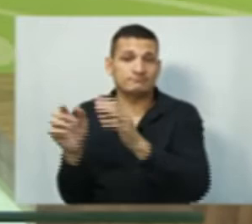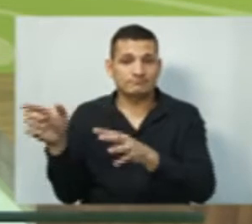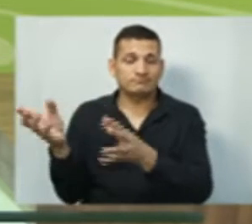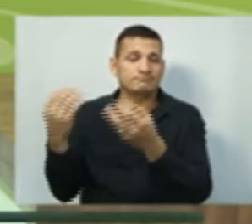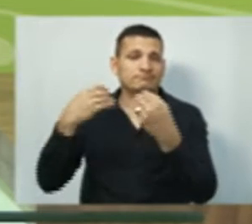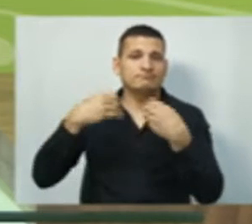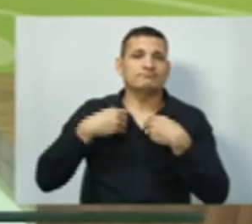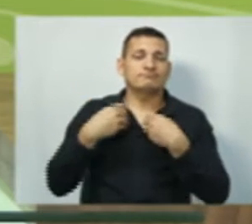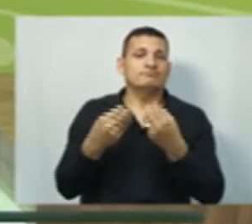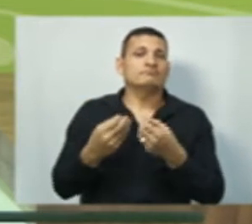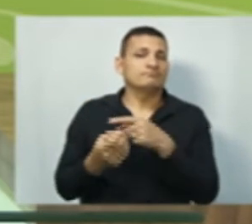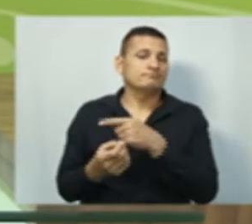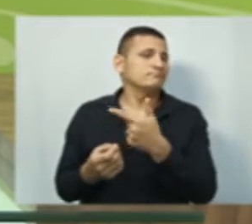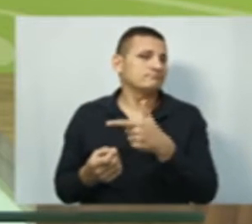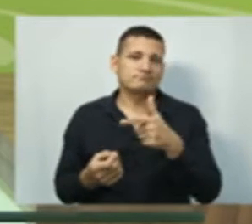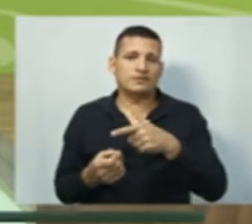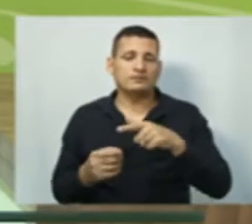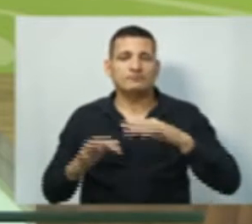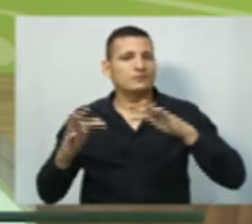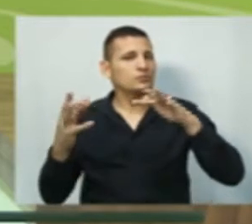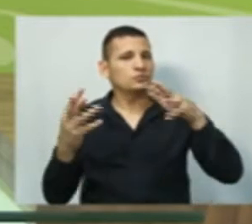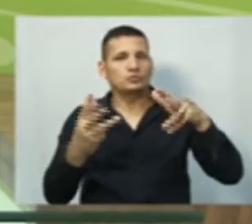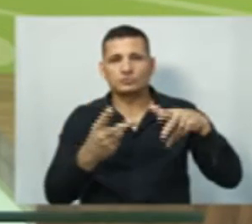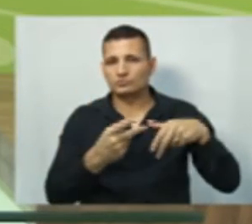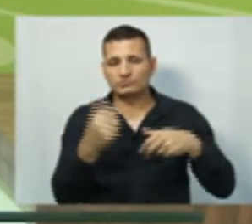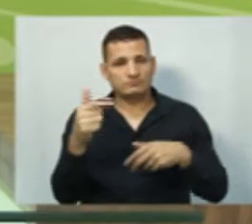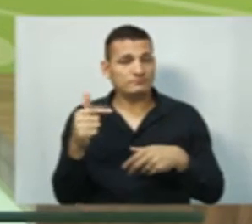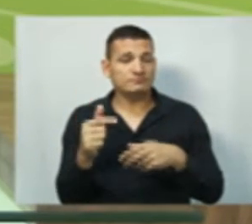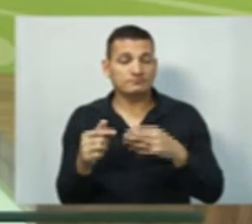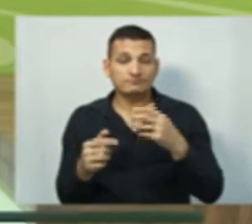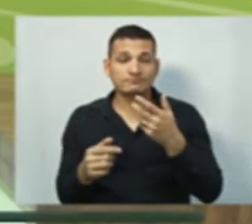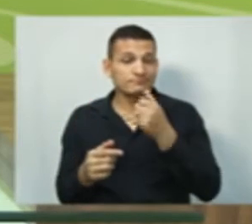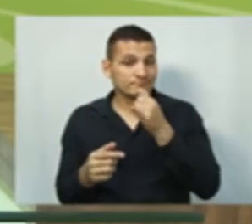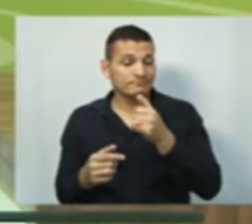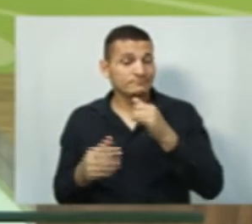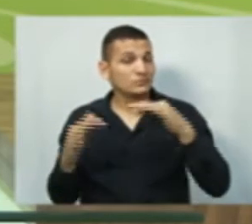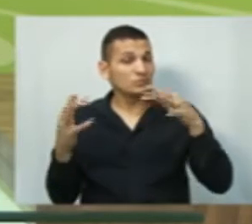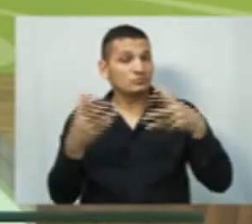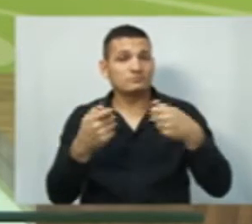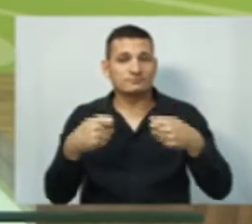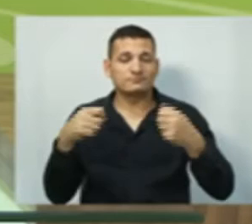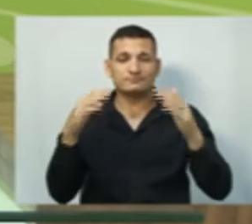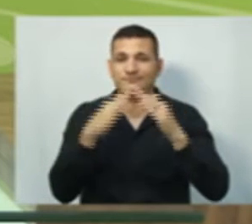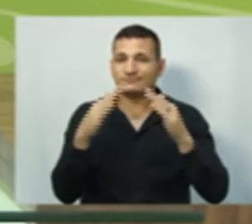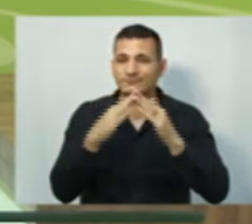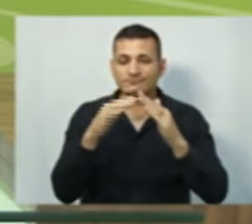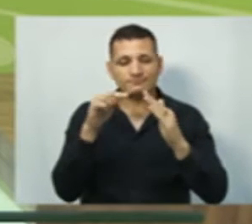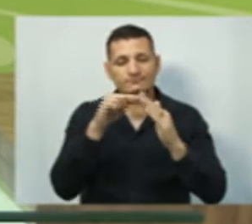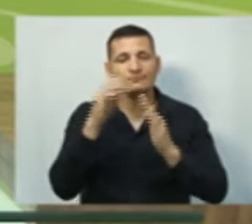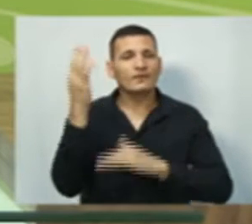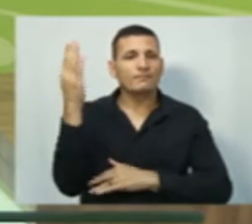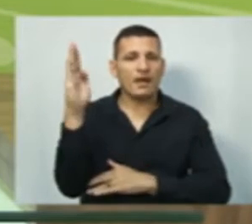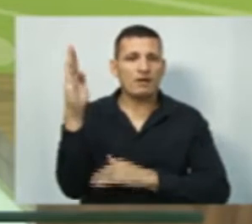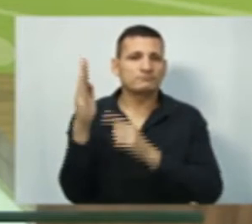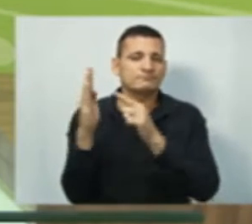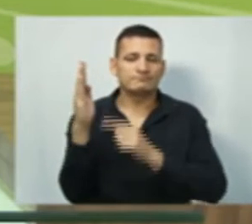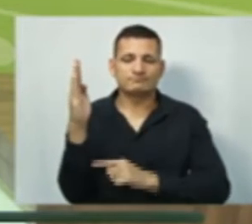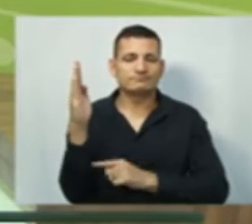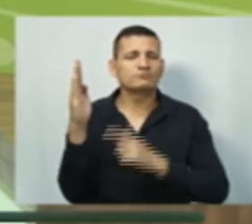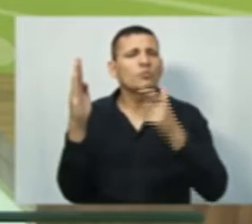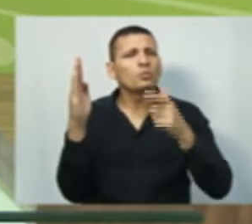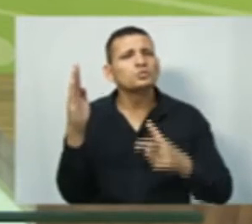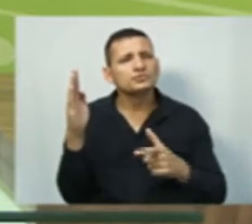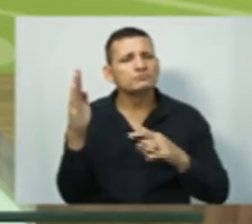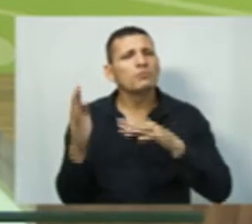tem para bancar para todos um carro. Imagina se todos precisassem de uma casa de madeira. De onde a gente ia tirar toda a madeira do mundo